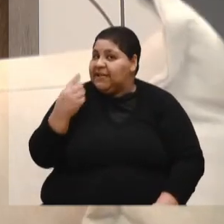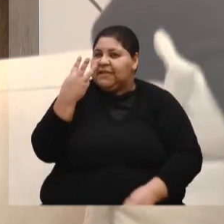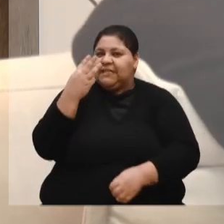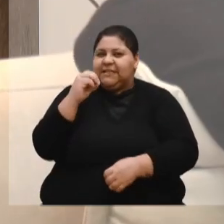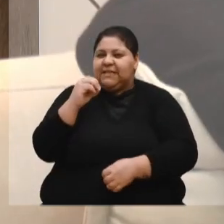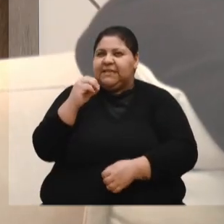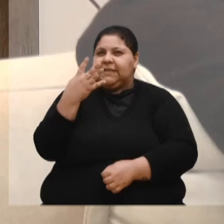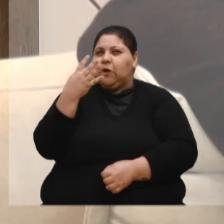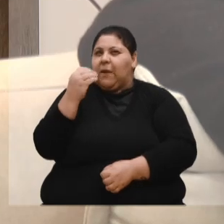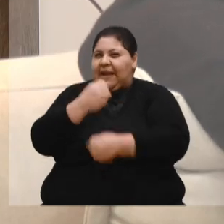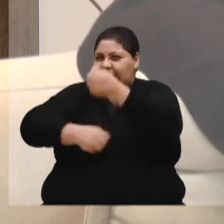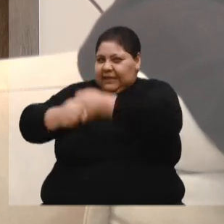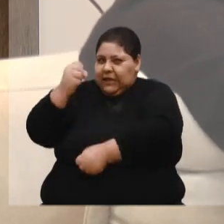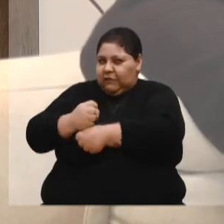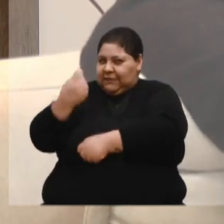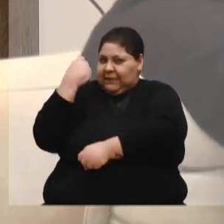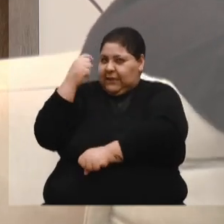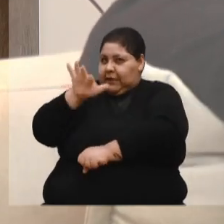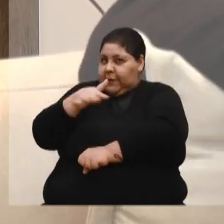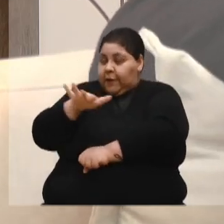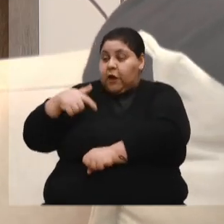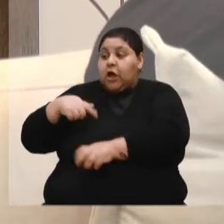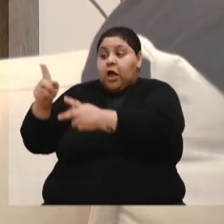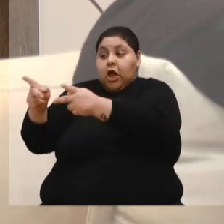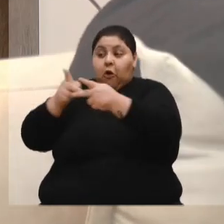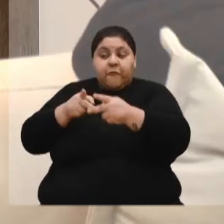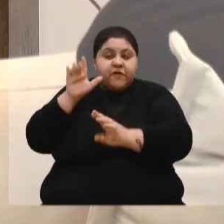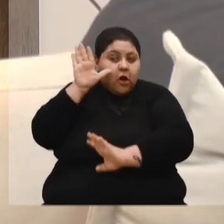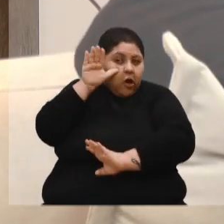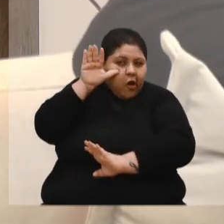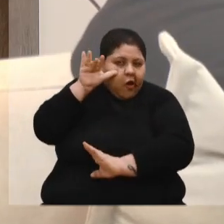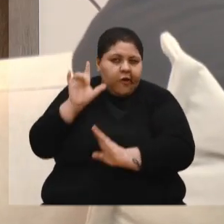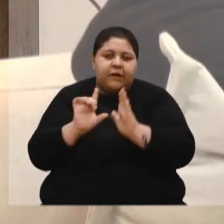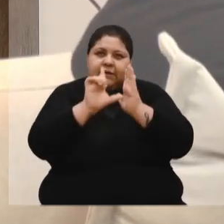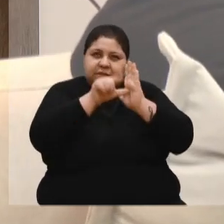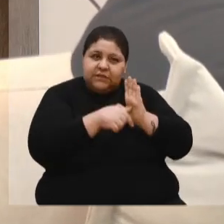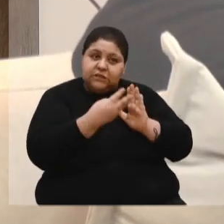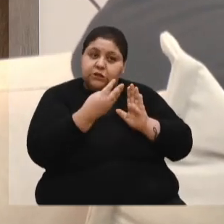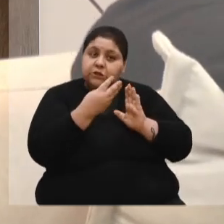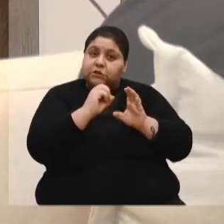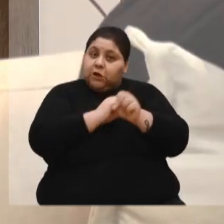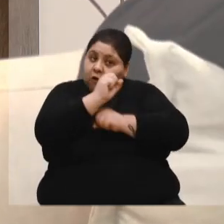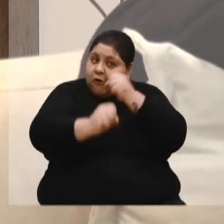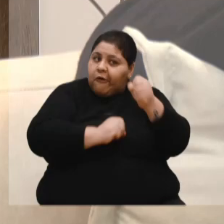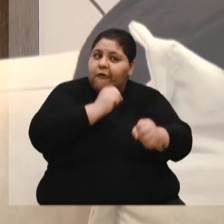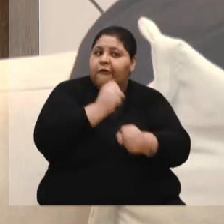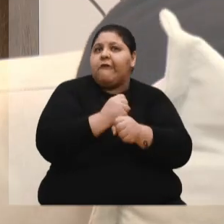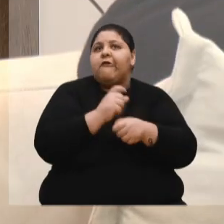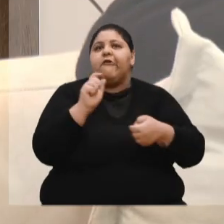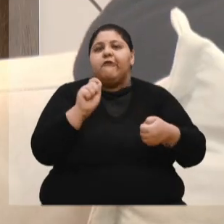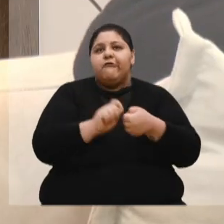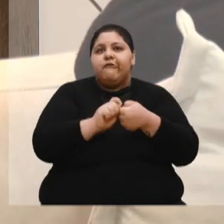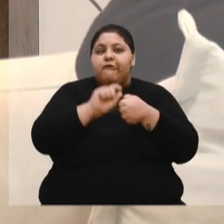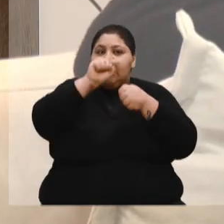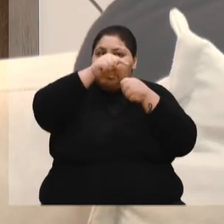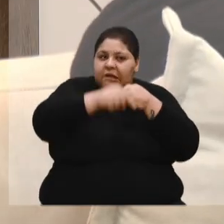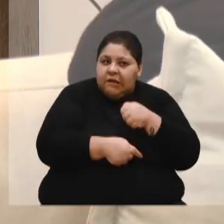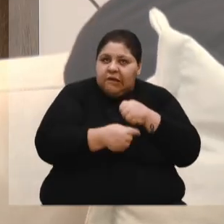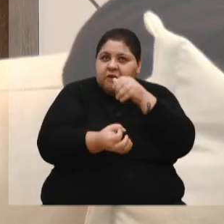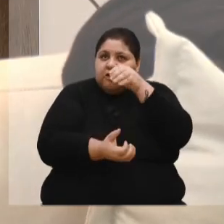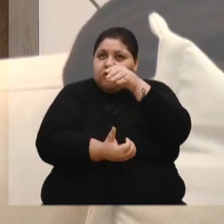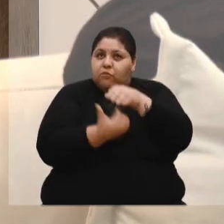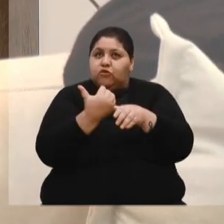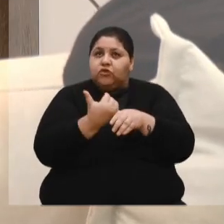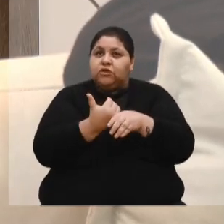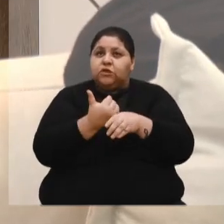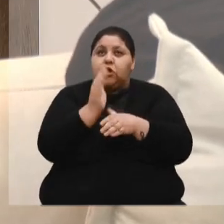há 30, 40 anos atrás, eu visitei e observei, e depois de 30 anos acabei fazendo uma incursão e produzi uma